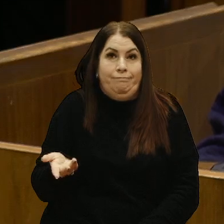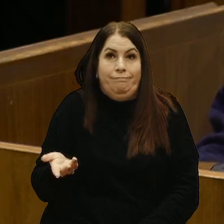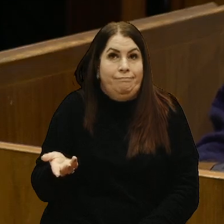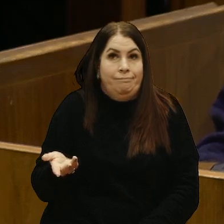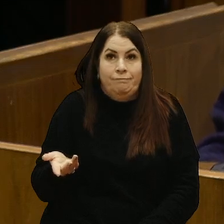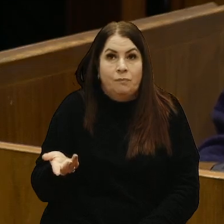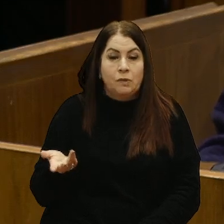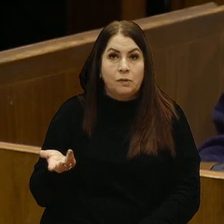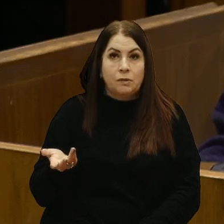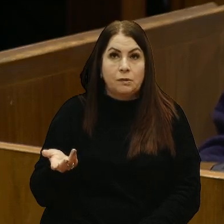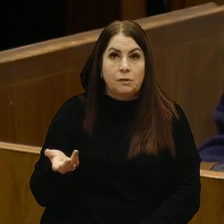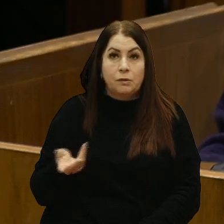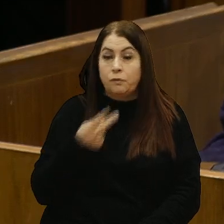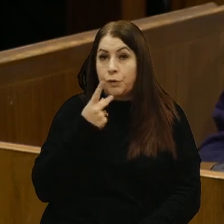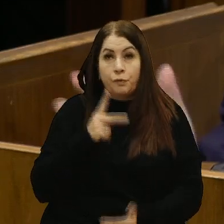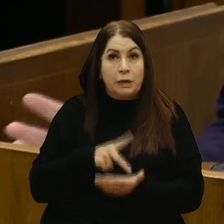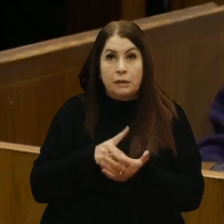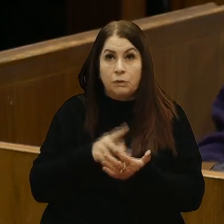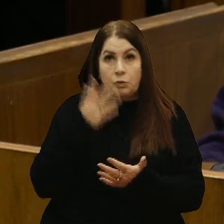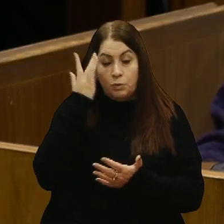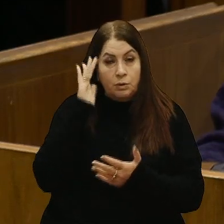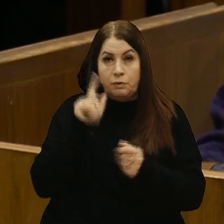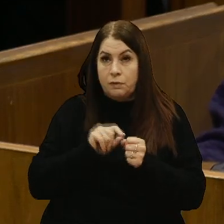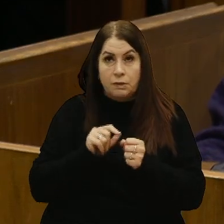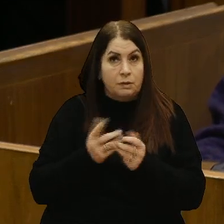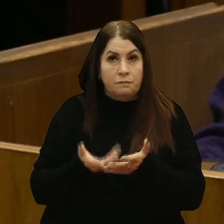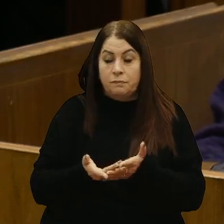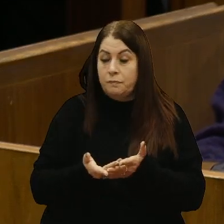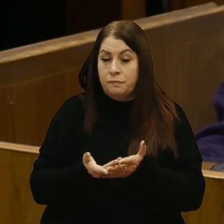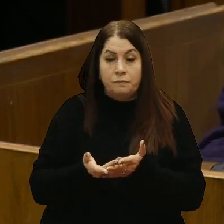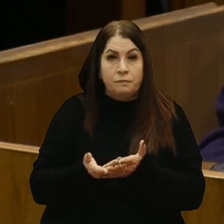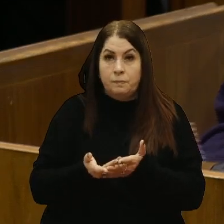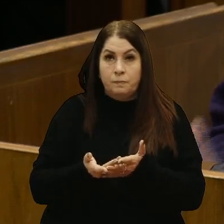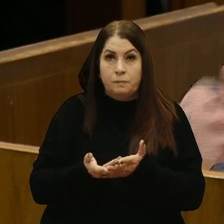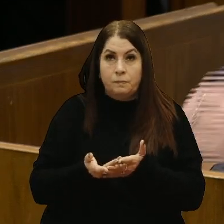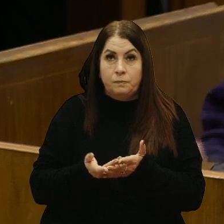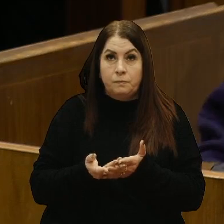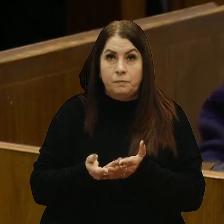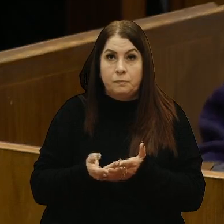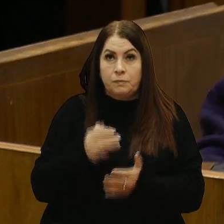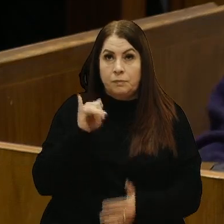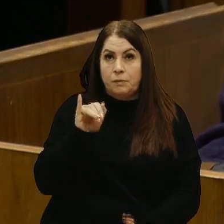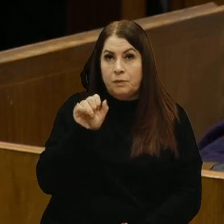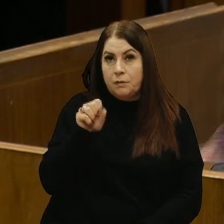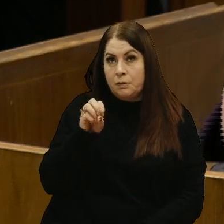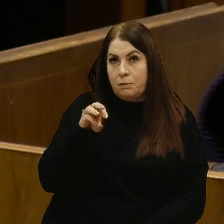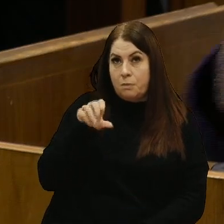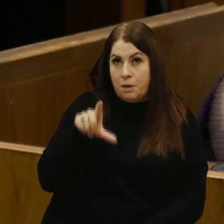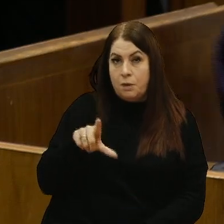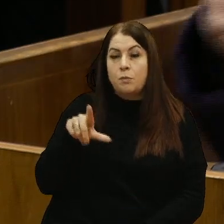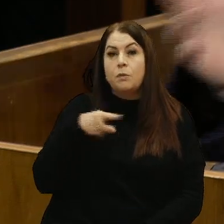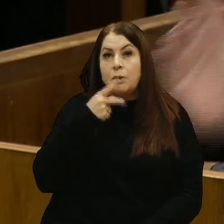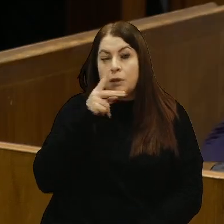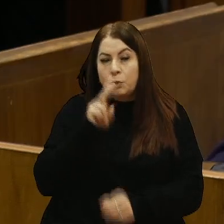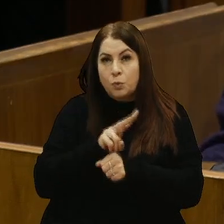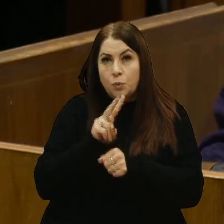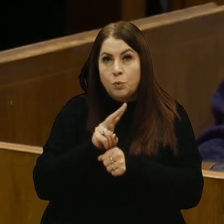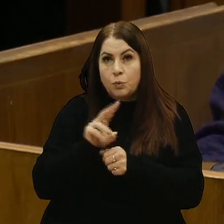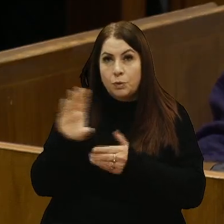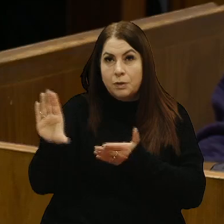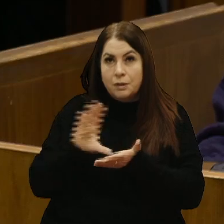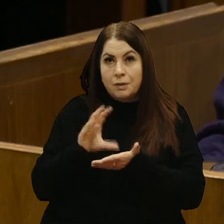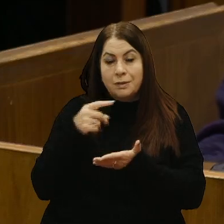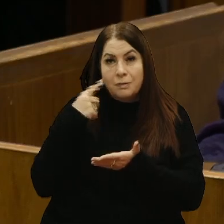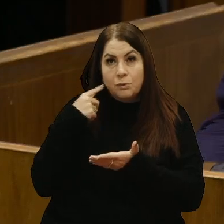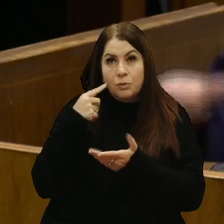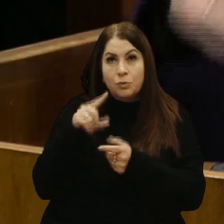Gente, eu sinceramente não sei o que fazer. O Ismael é quem cuida dessa parte das emendas.